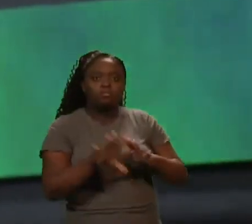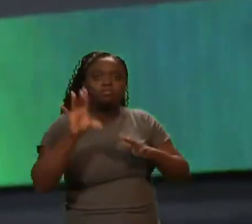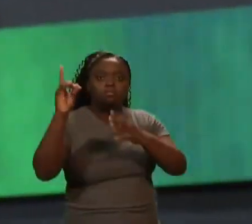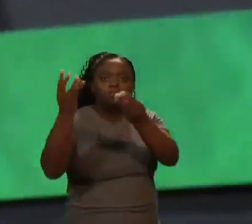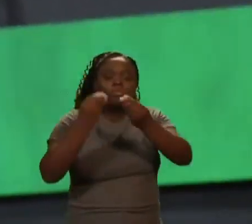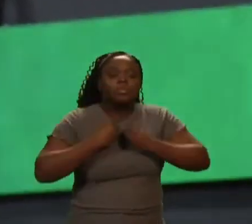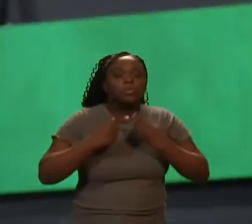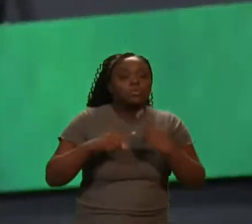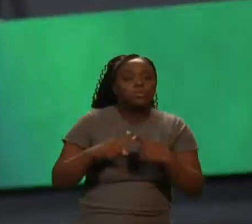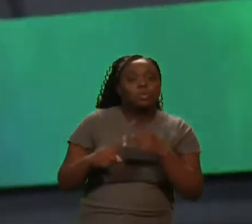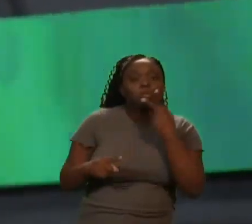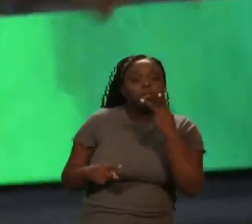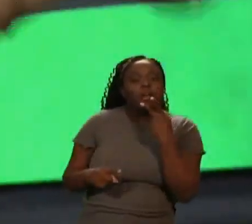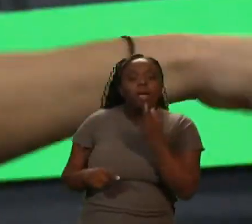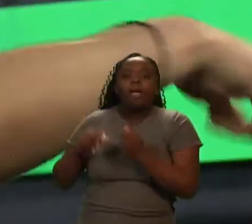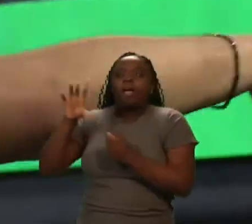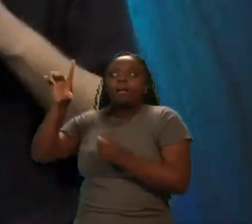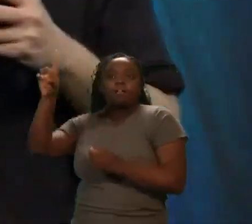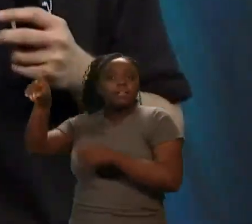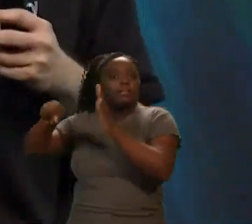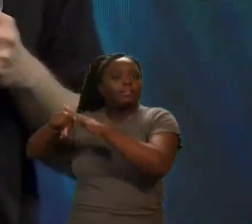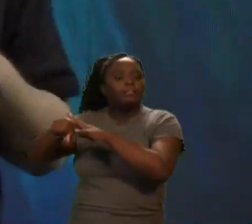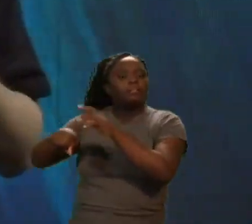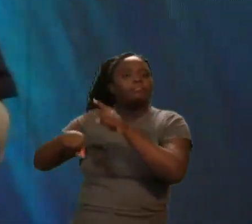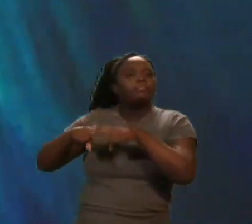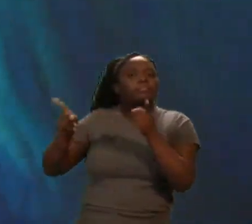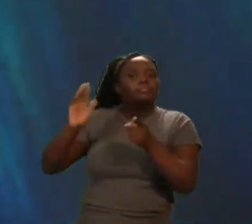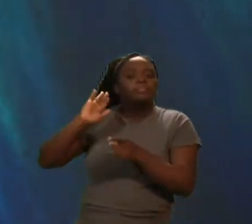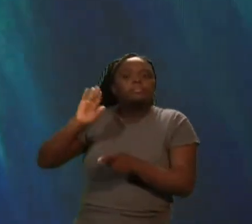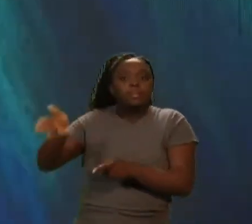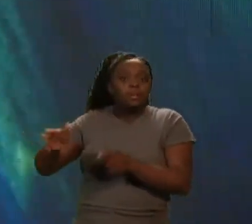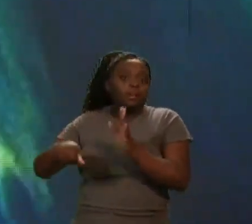vou ficar dizendo que Deus ainda vai fazer, quando na verdade Deus já fez.